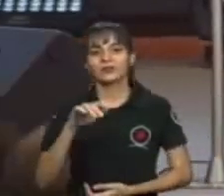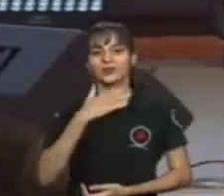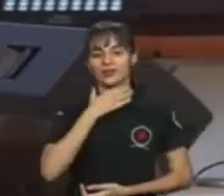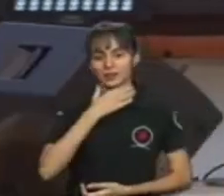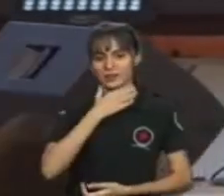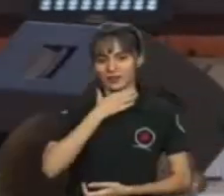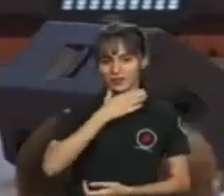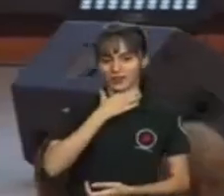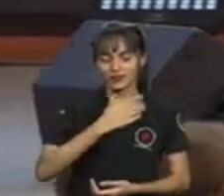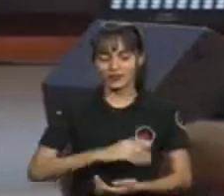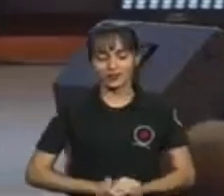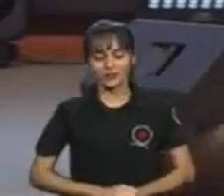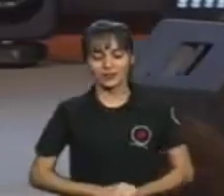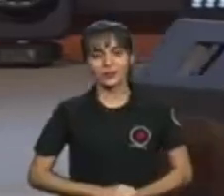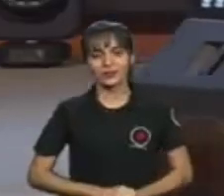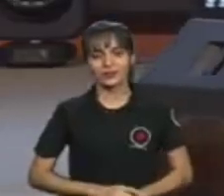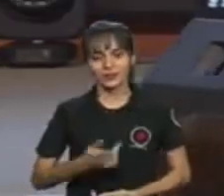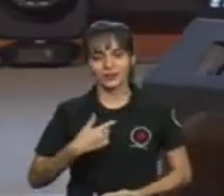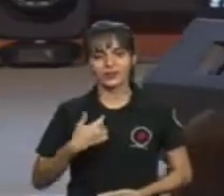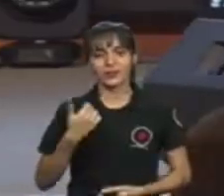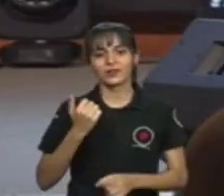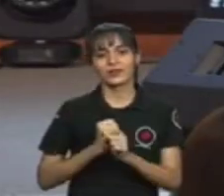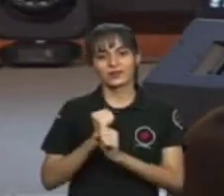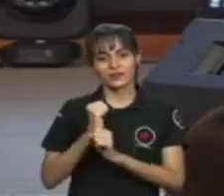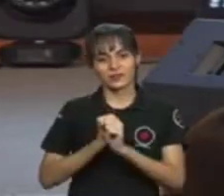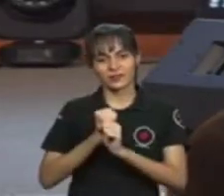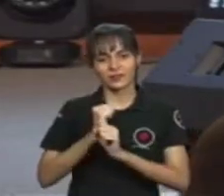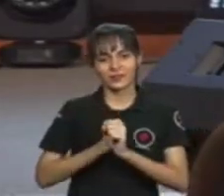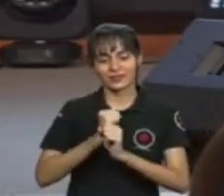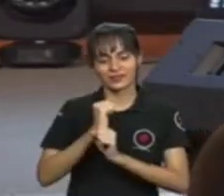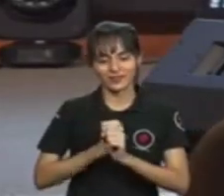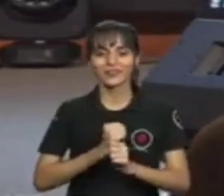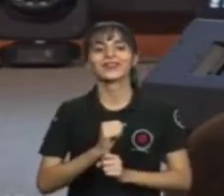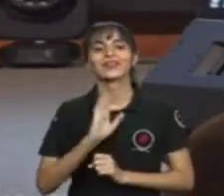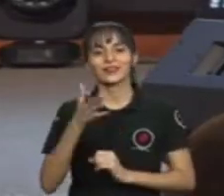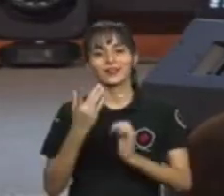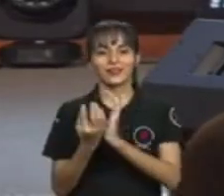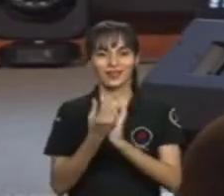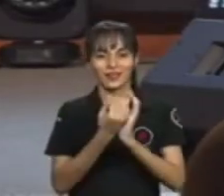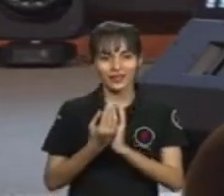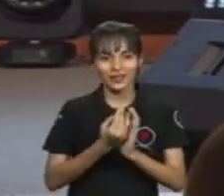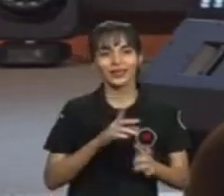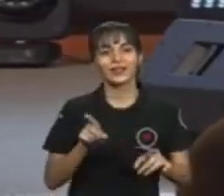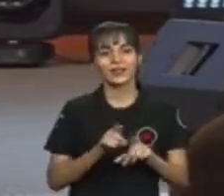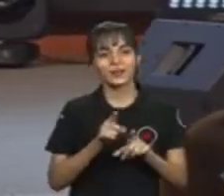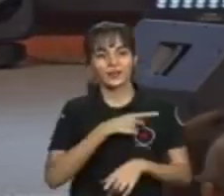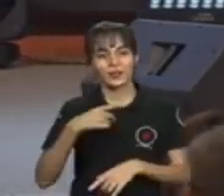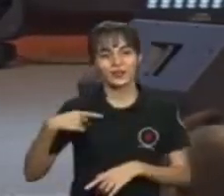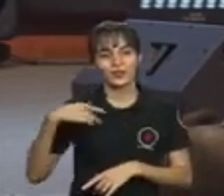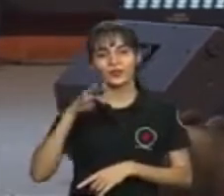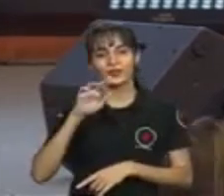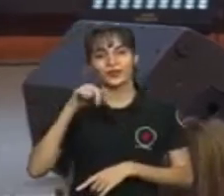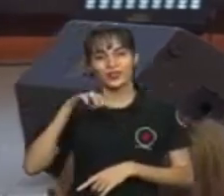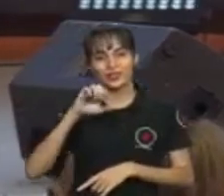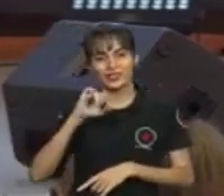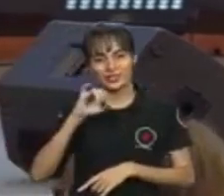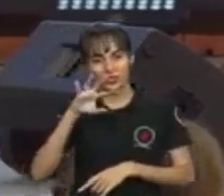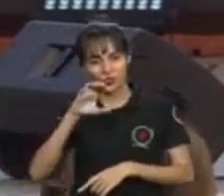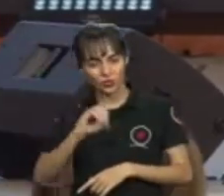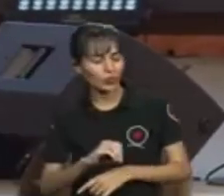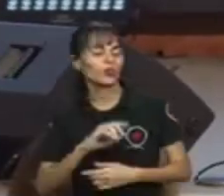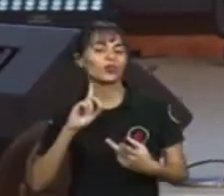pelos 9 anos que eu fui da DVEC na Barra da Tijuca. Ali com o pastor Francisco Nobre, depois com o pastor